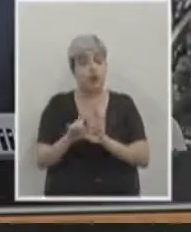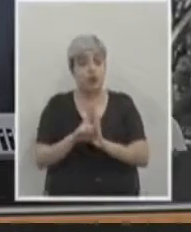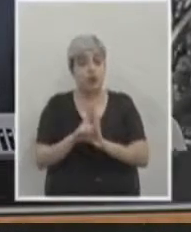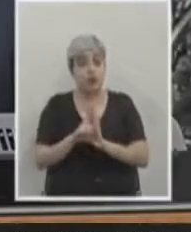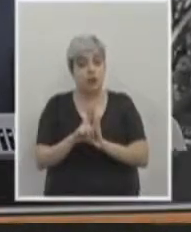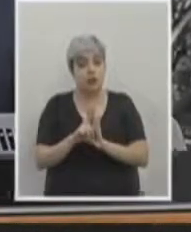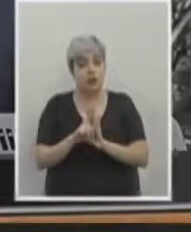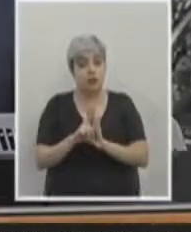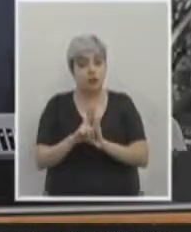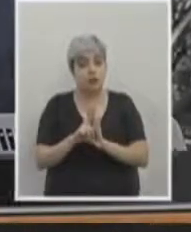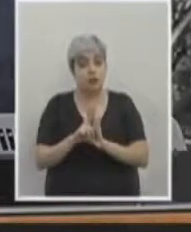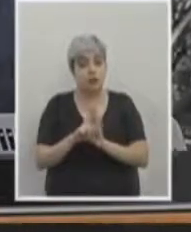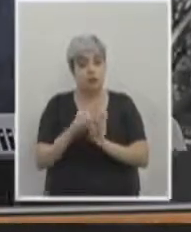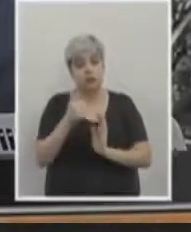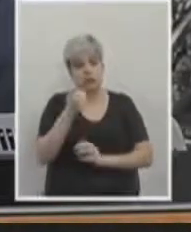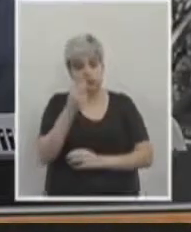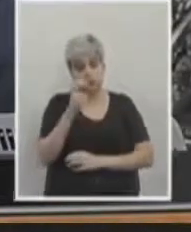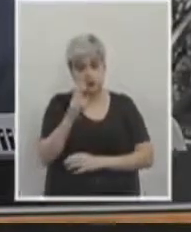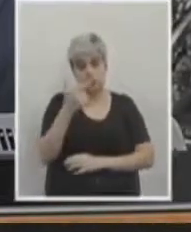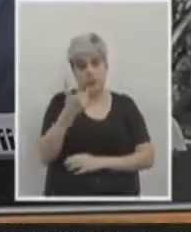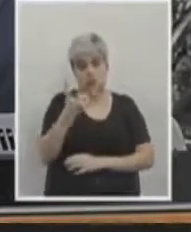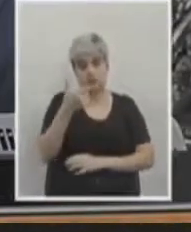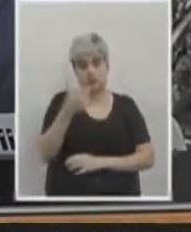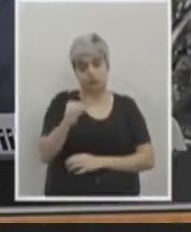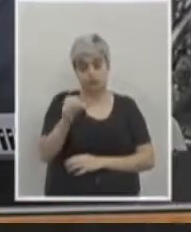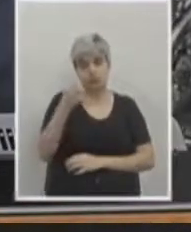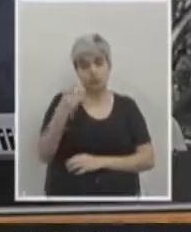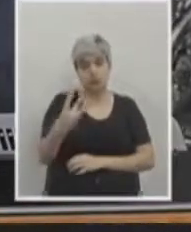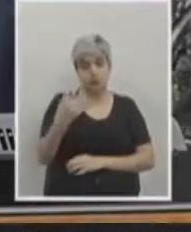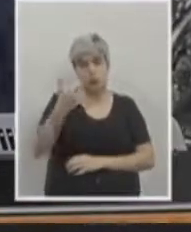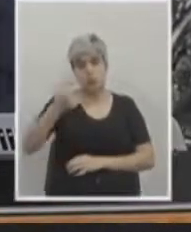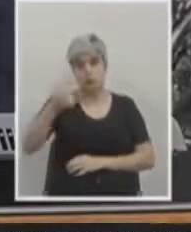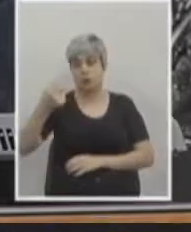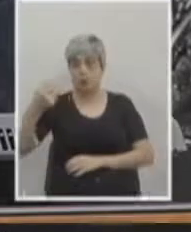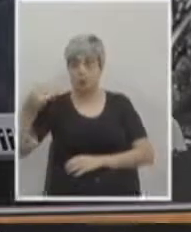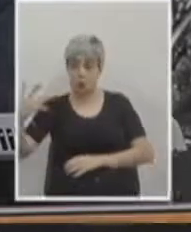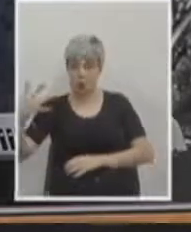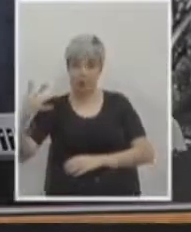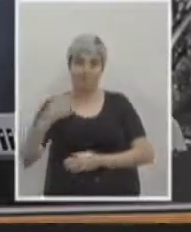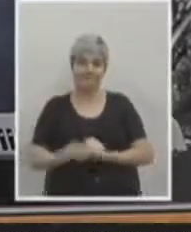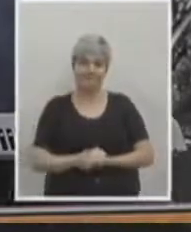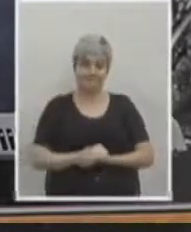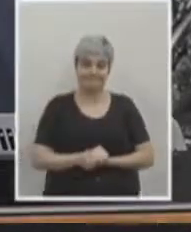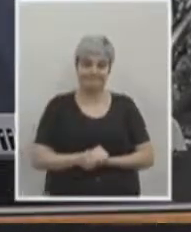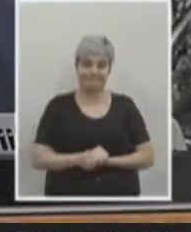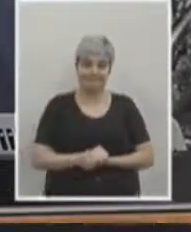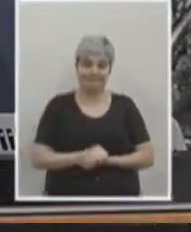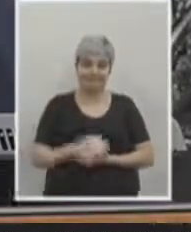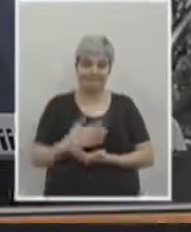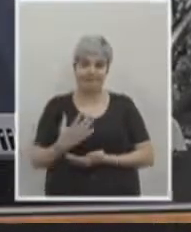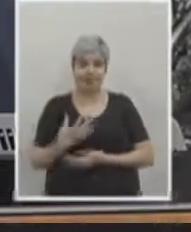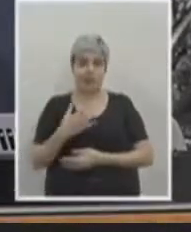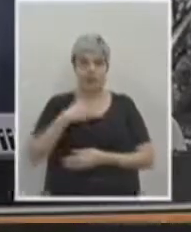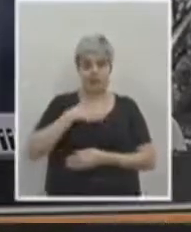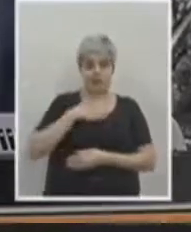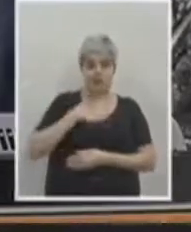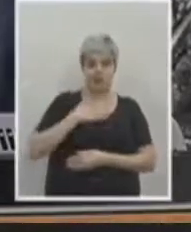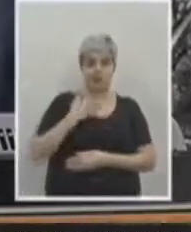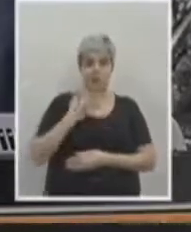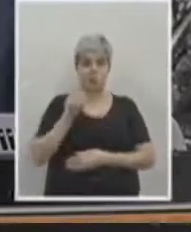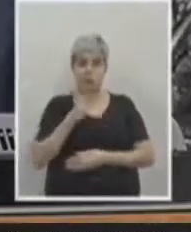a lei 15.293 de 2004. Então, preste atenção, não é o deputado professor Wendel que